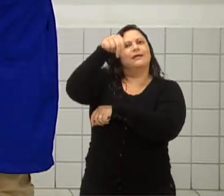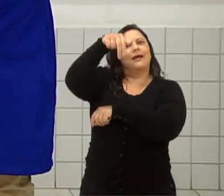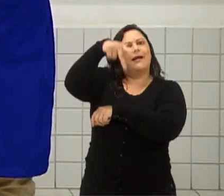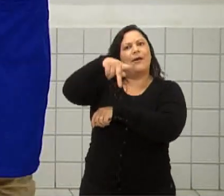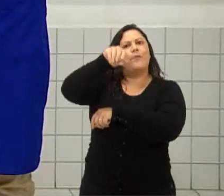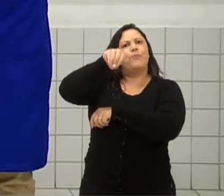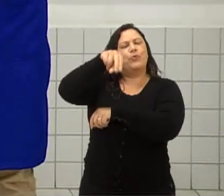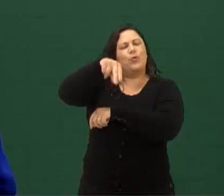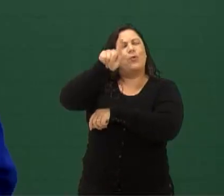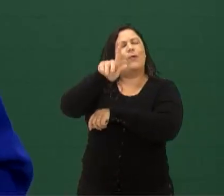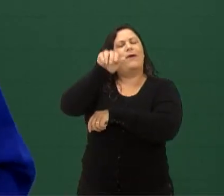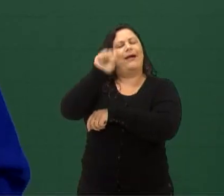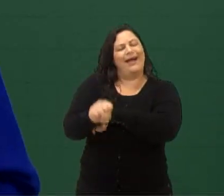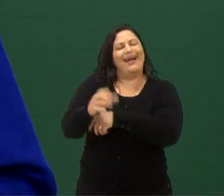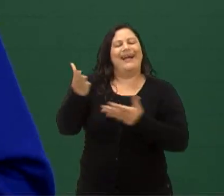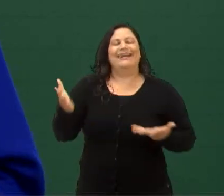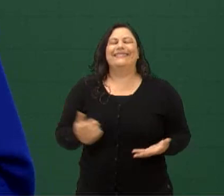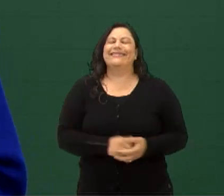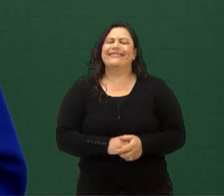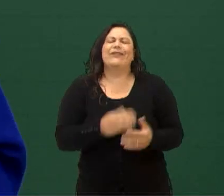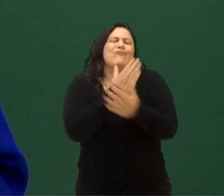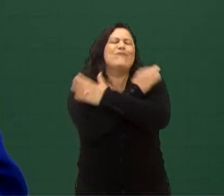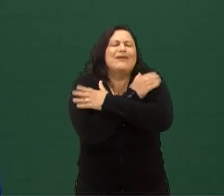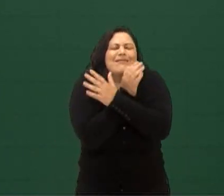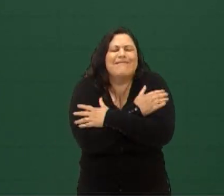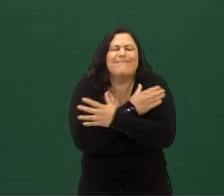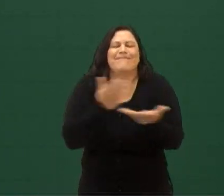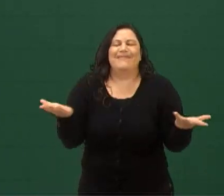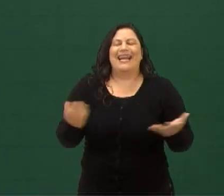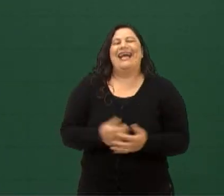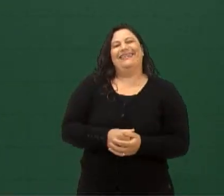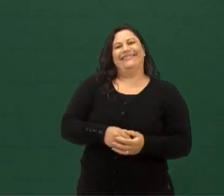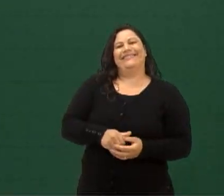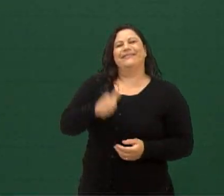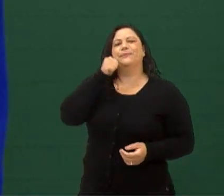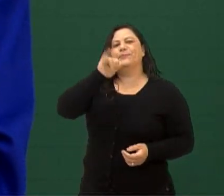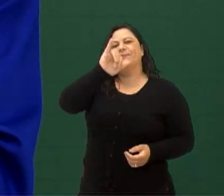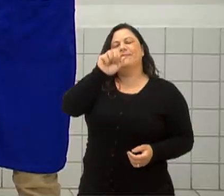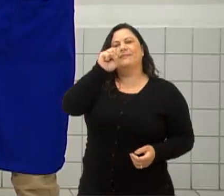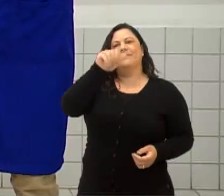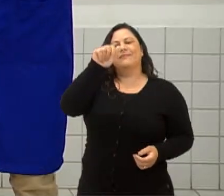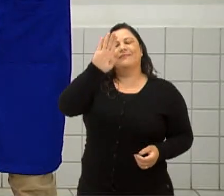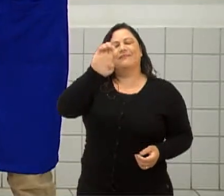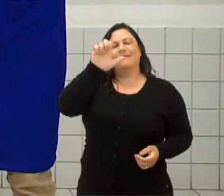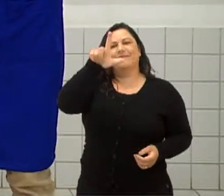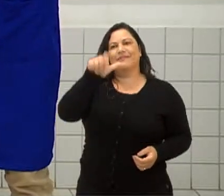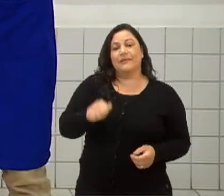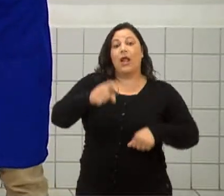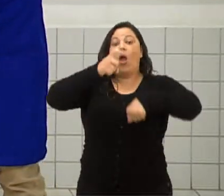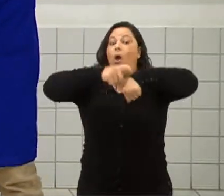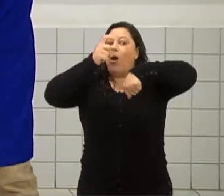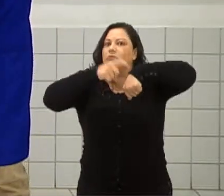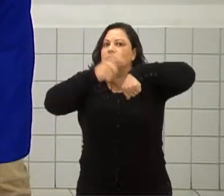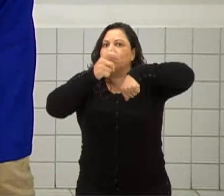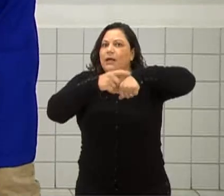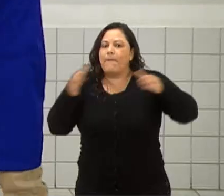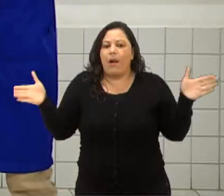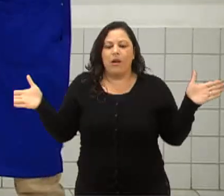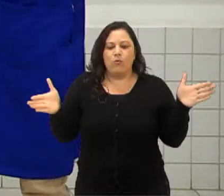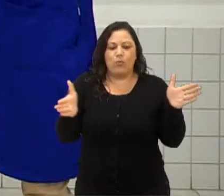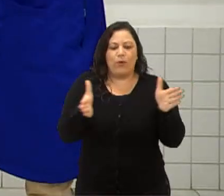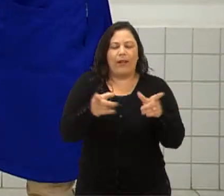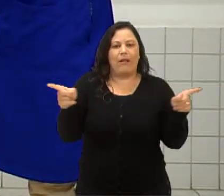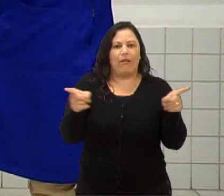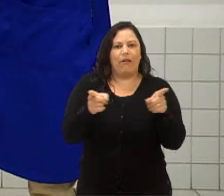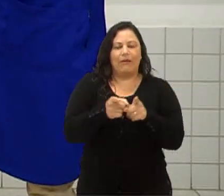temos a Isabela Teixeira, também um abraço para você, Isabela. Tá acabando o tempo, vamos lá, pessoal. O que será, hein?